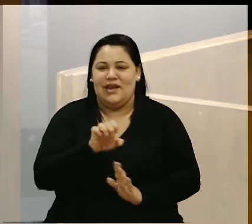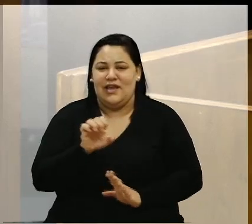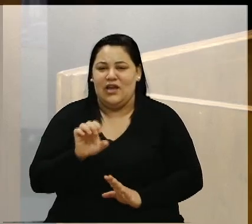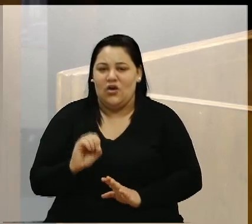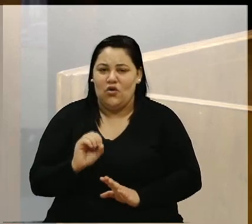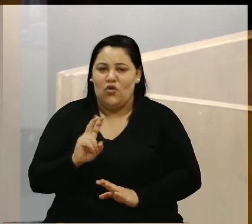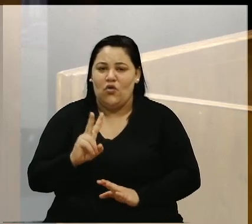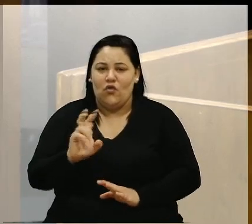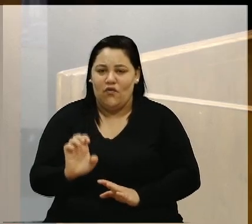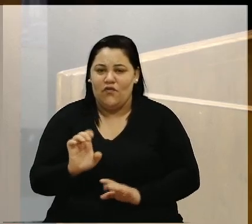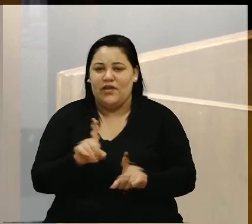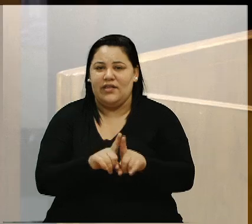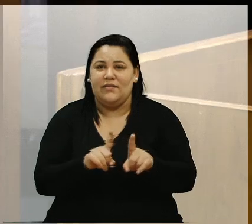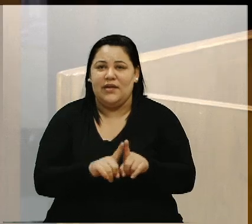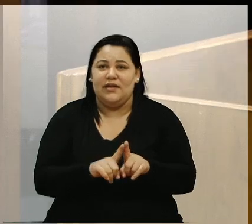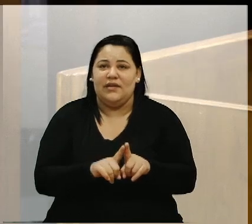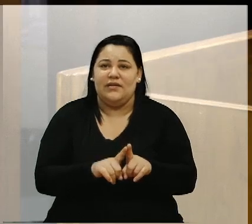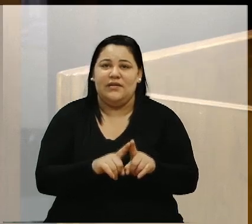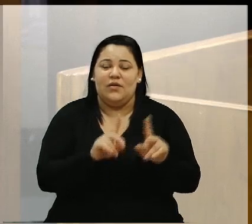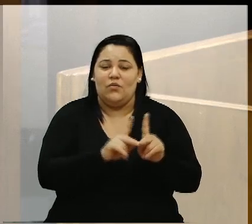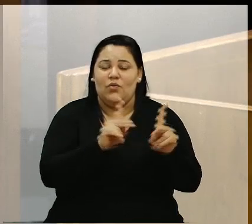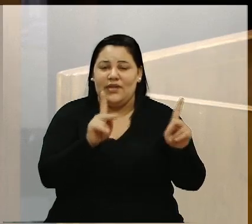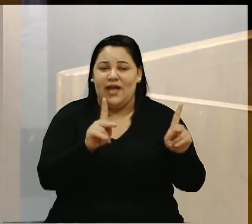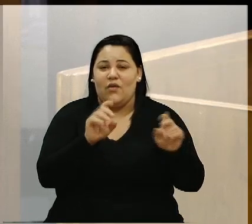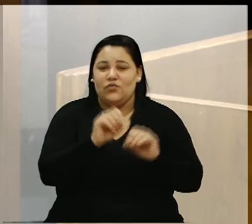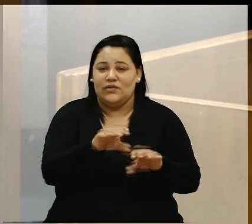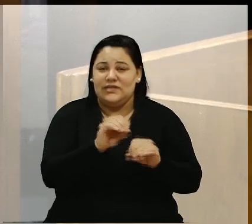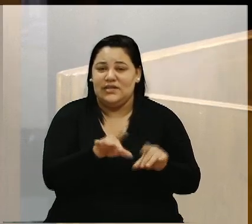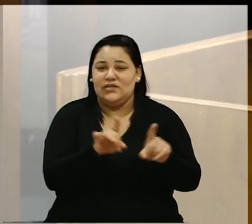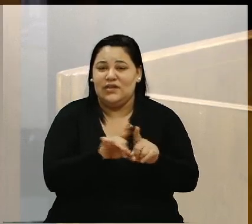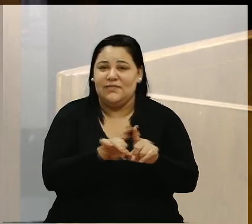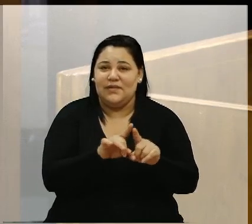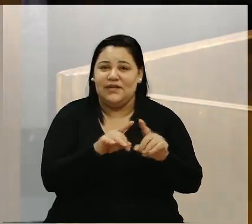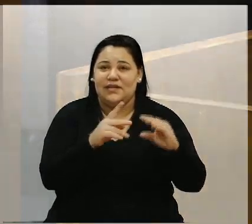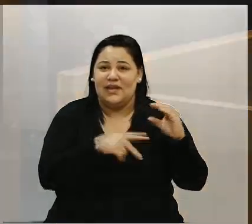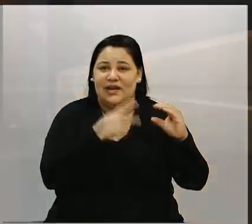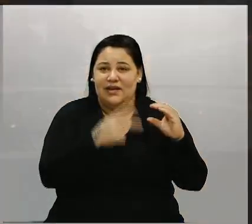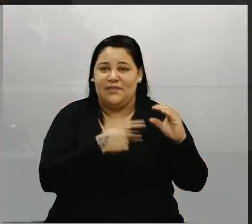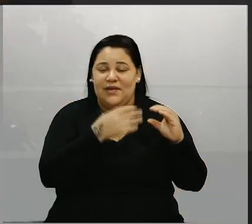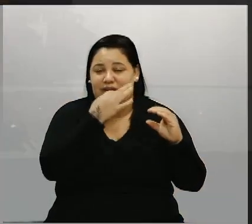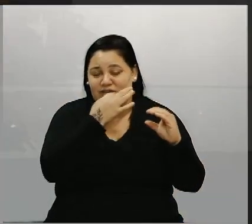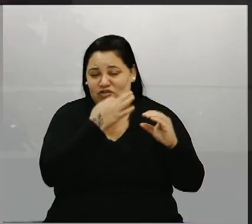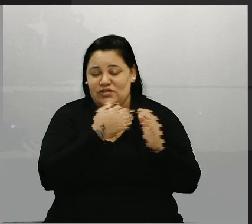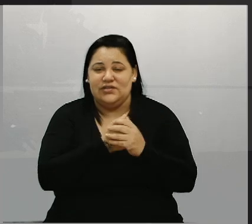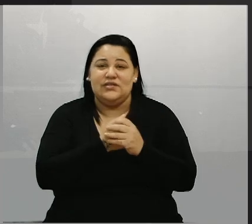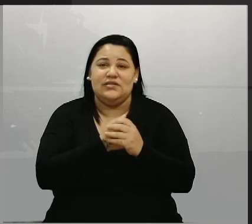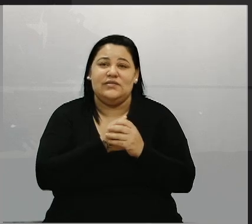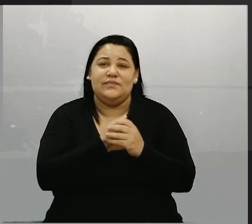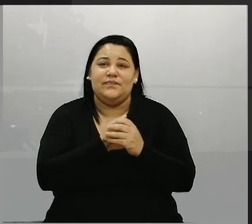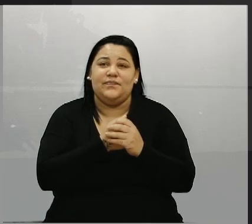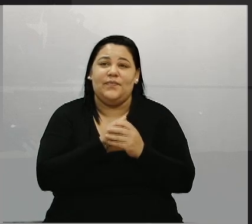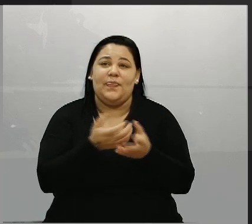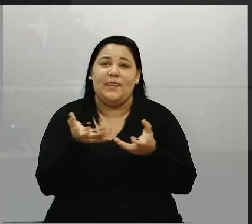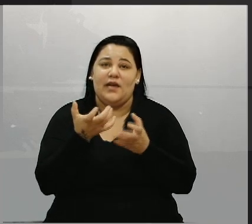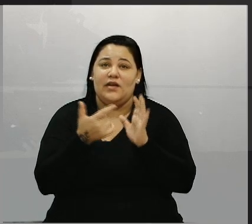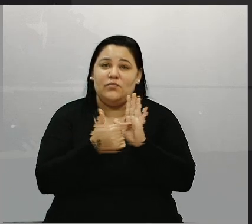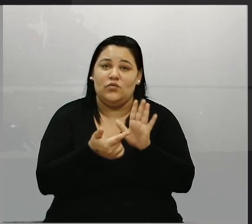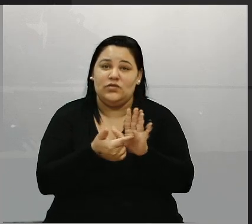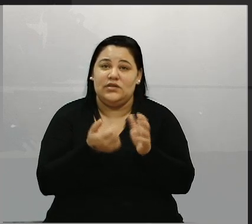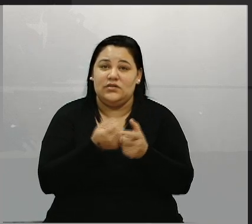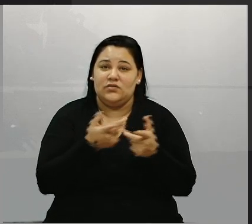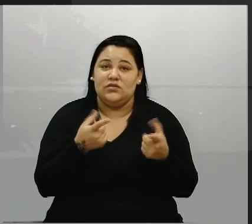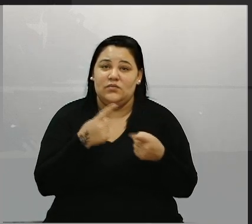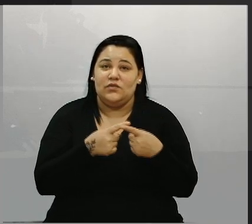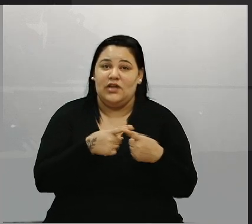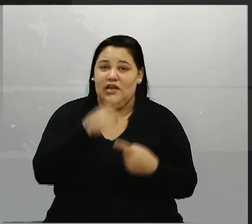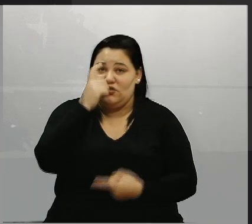portal Leouve, do portal da educação, né, da Câmara de Caxias do Sul. E eu quero mostrar isso porque às vezes fica